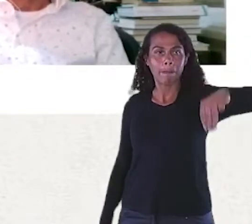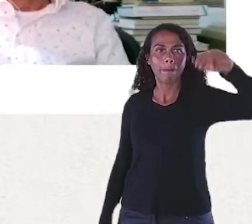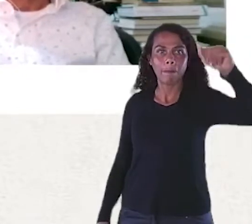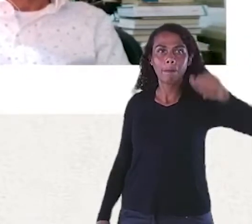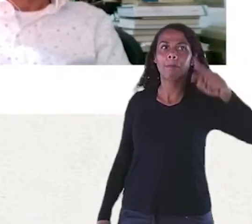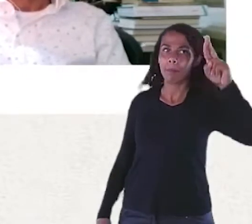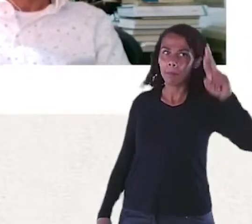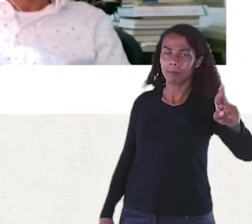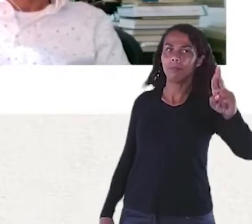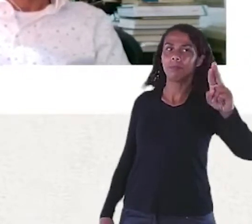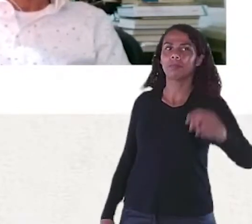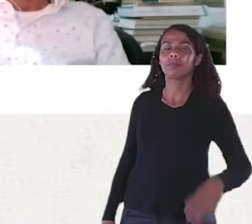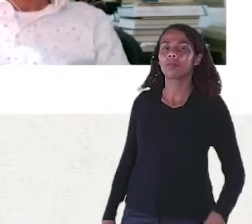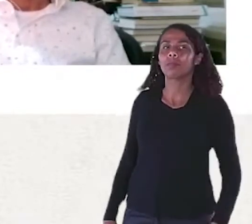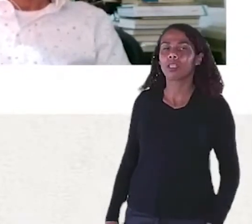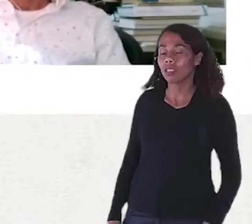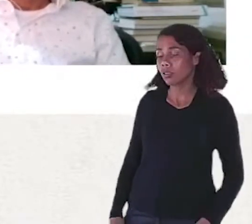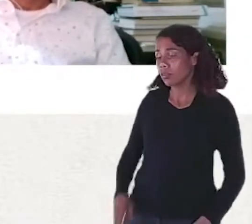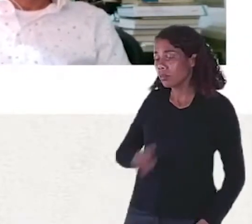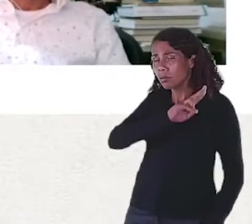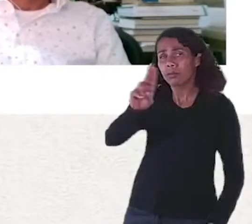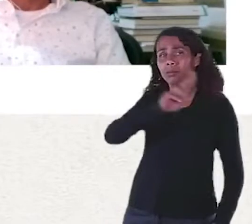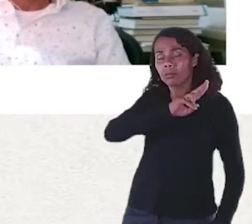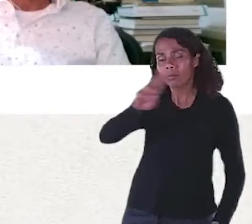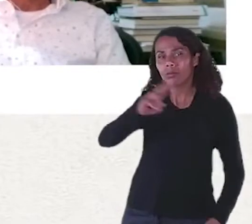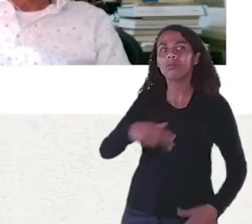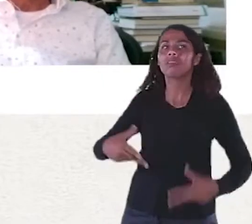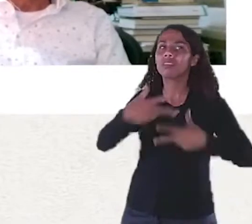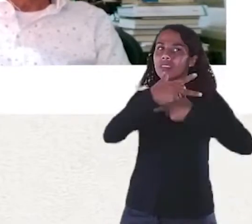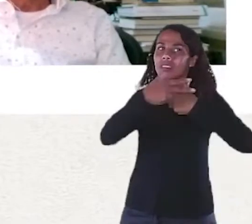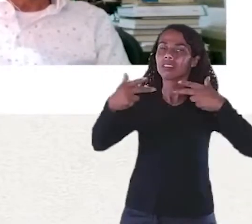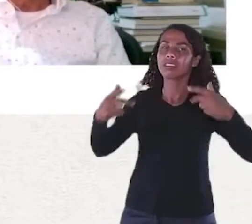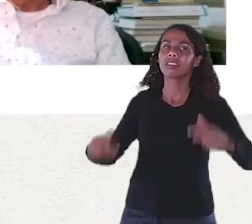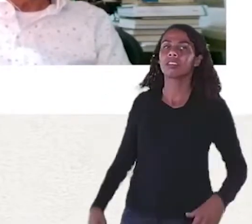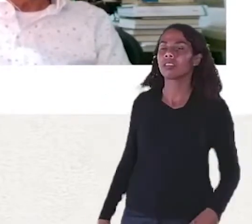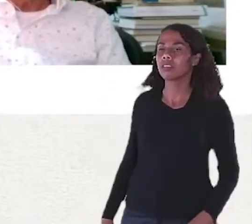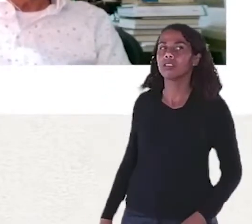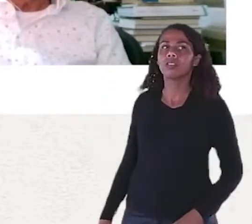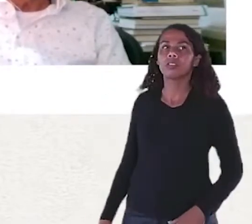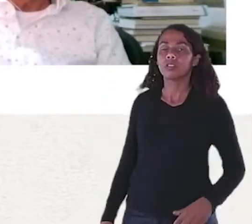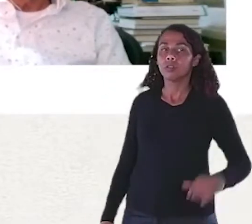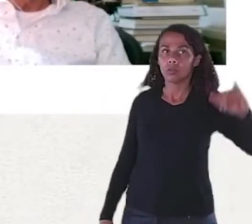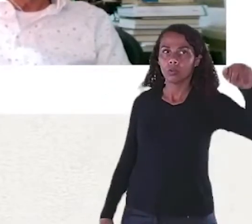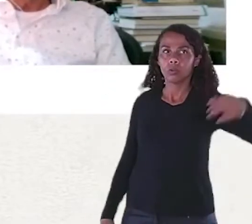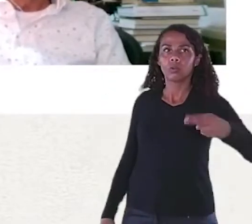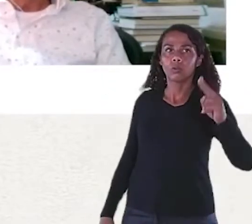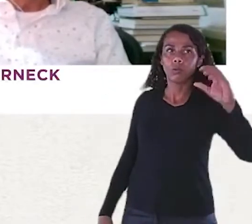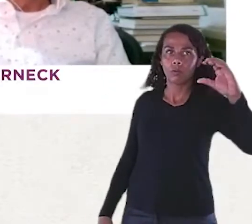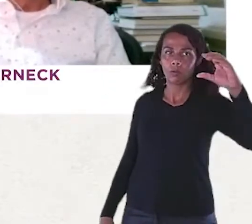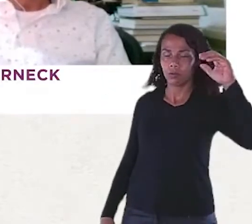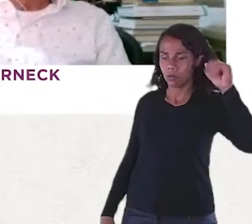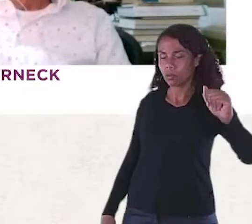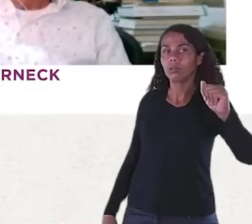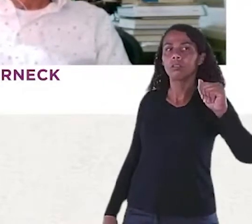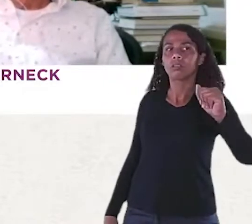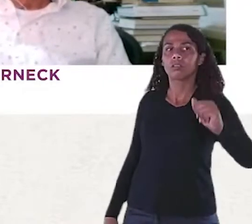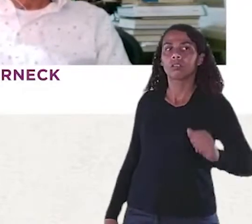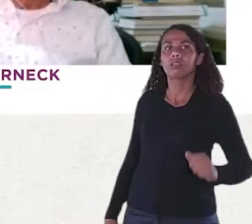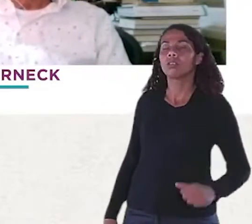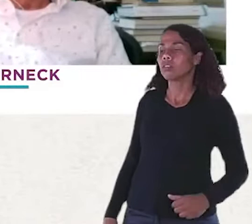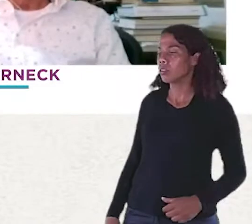Afonso? Arildo de Barro. Gabriel, Juca Kfouri. Pô, Werneck, concorrendo com o Galo?